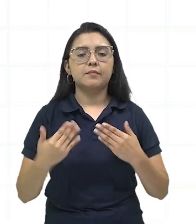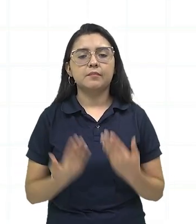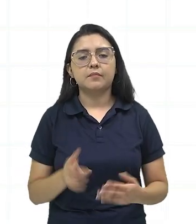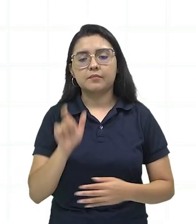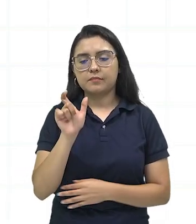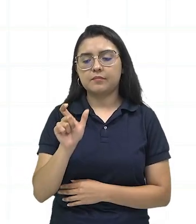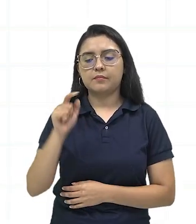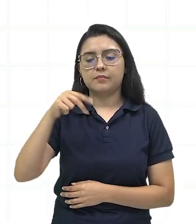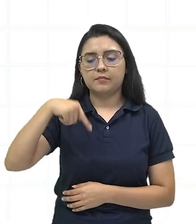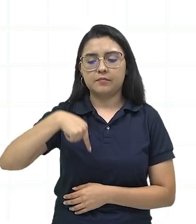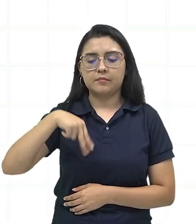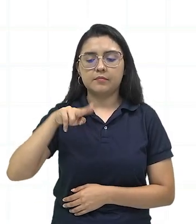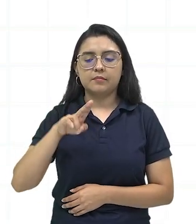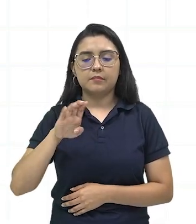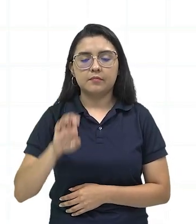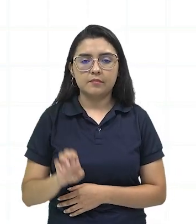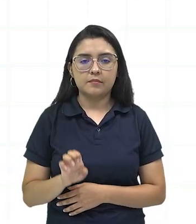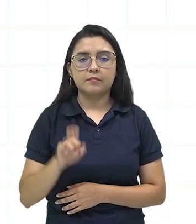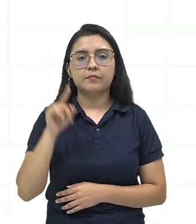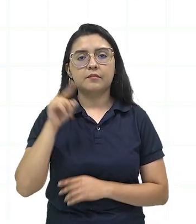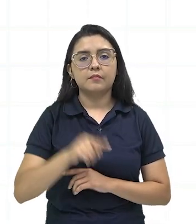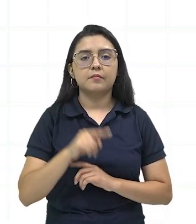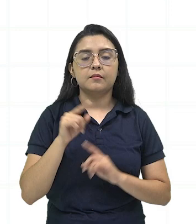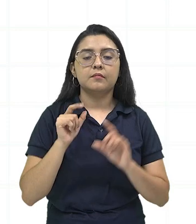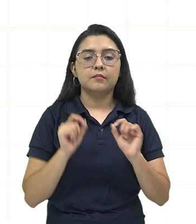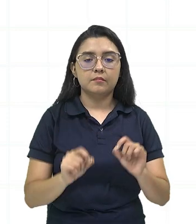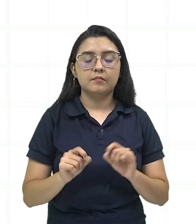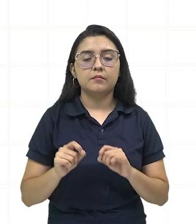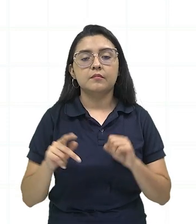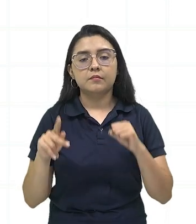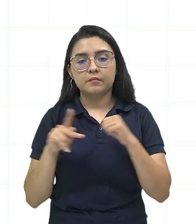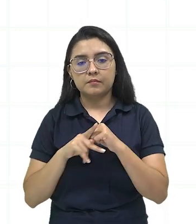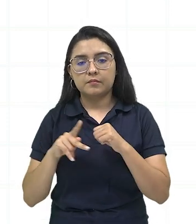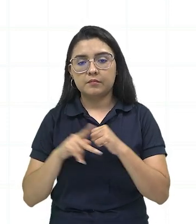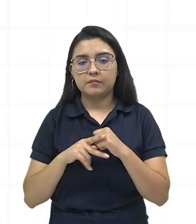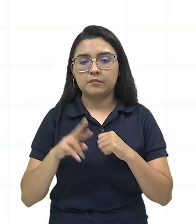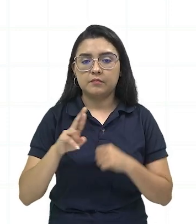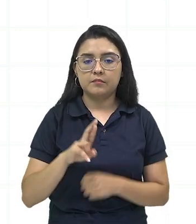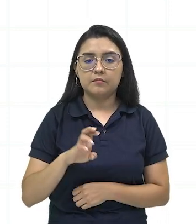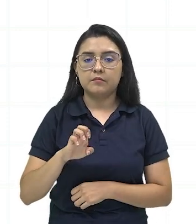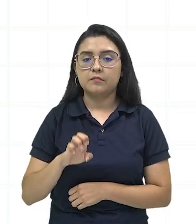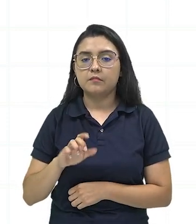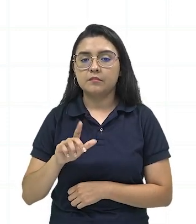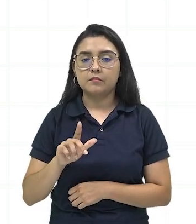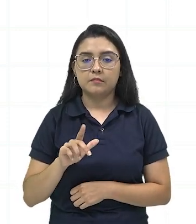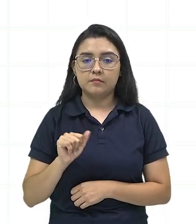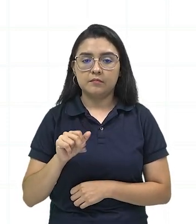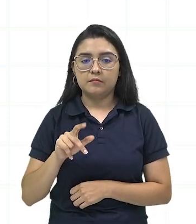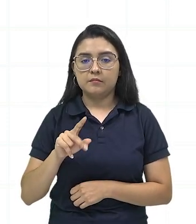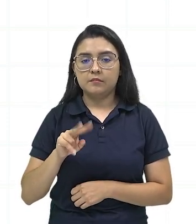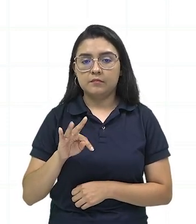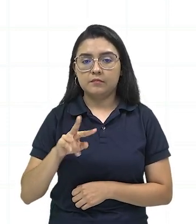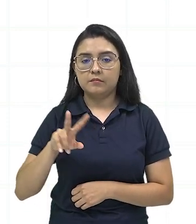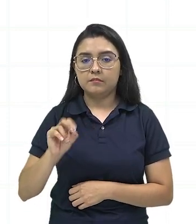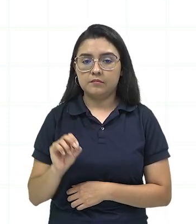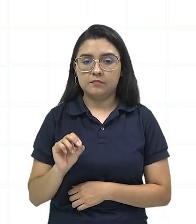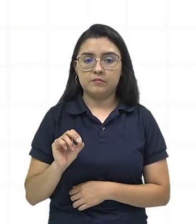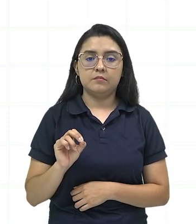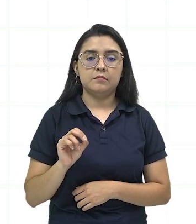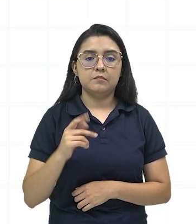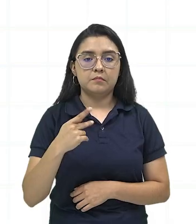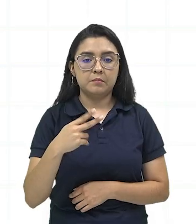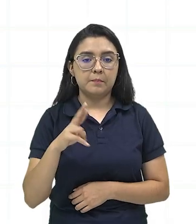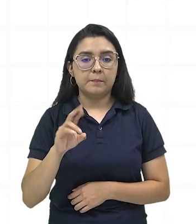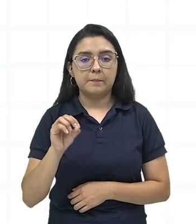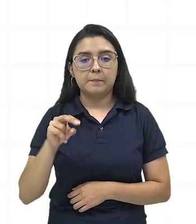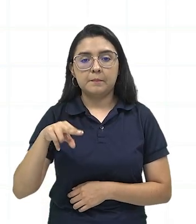que, tá bom? Ele é classificado como pronome relativo, né? Pronome. Então,